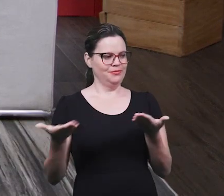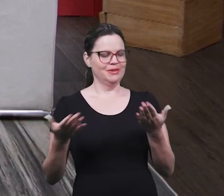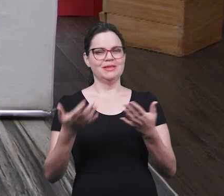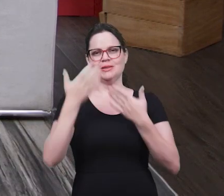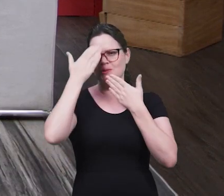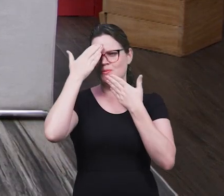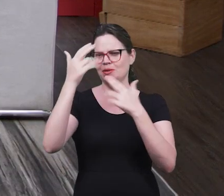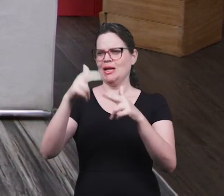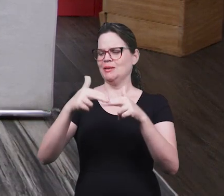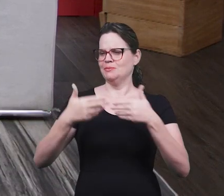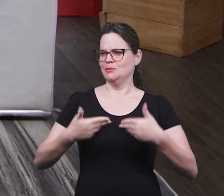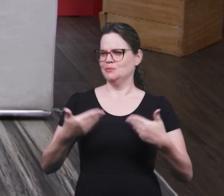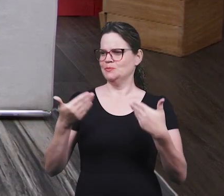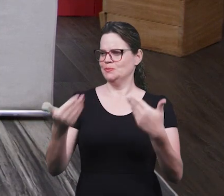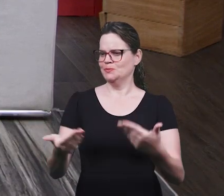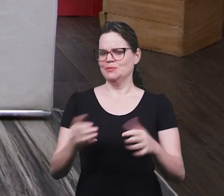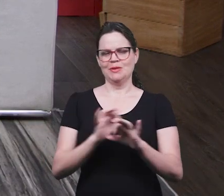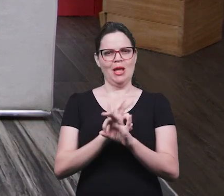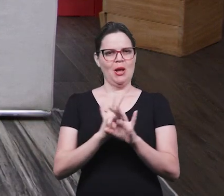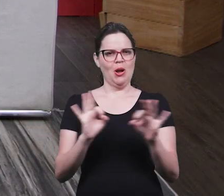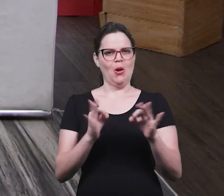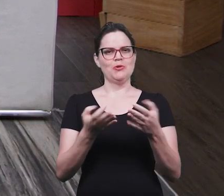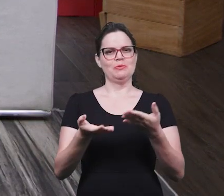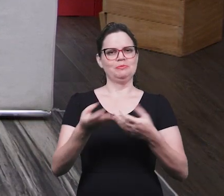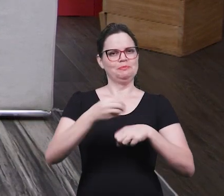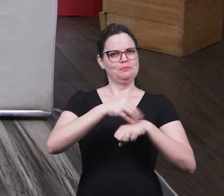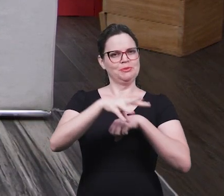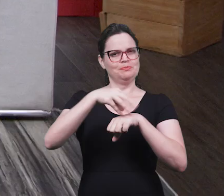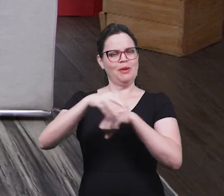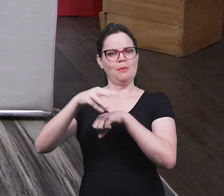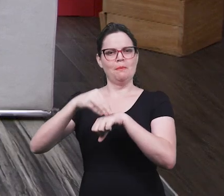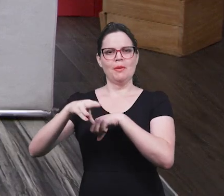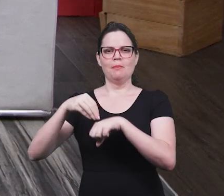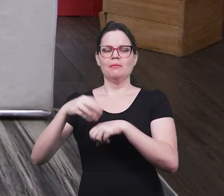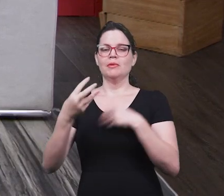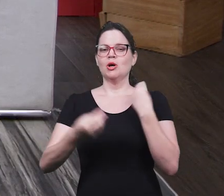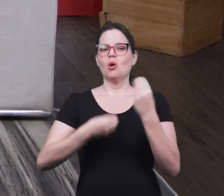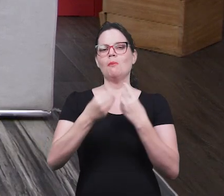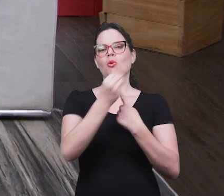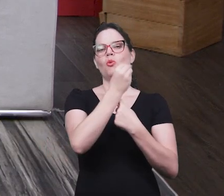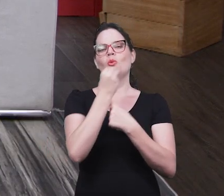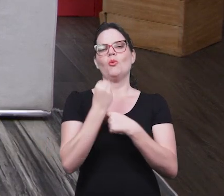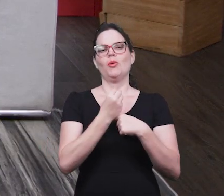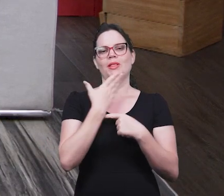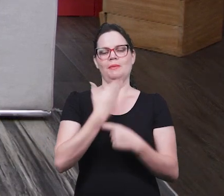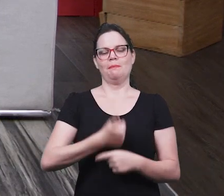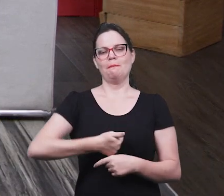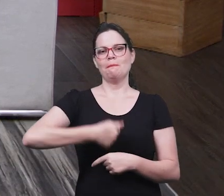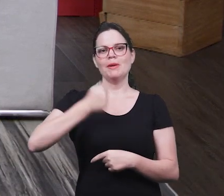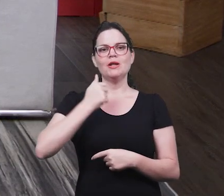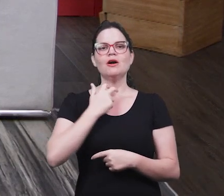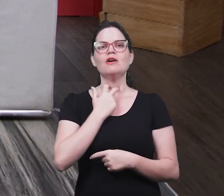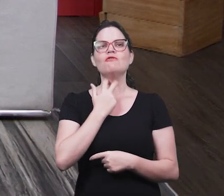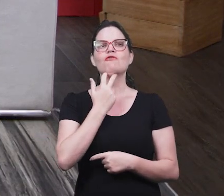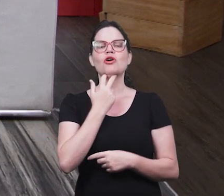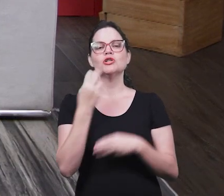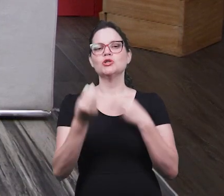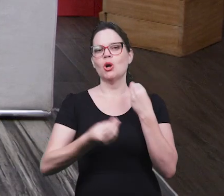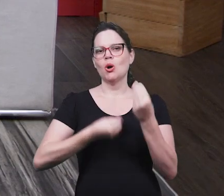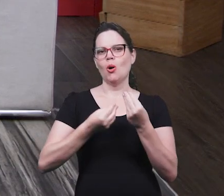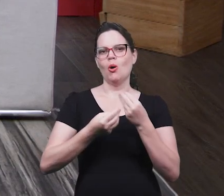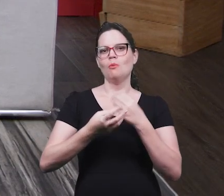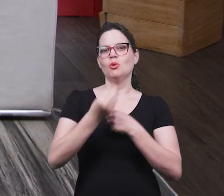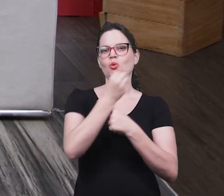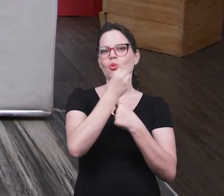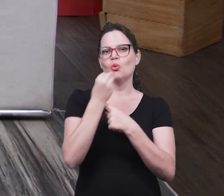pelo convite. Vai ser muito bom compartilhar com as pessoas que estão nos assistindo como cuidar melhor da voz, como tratar